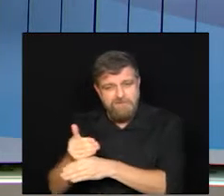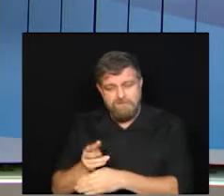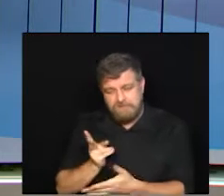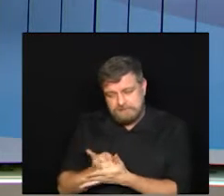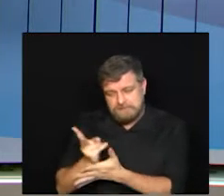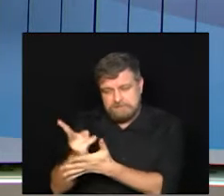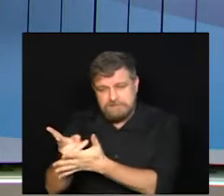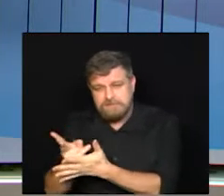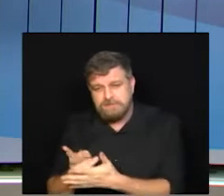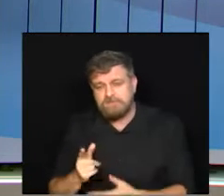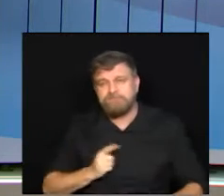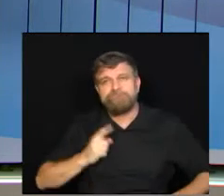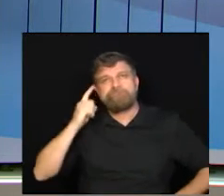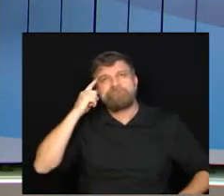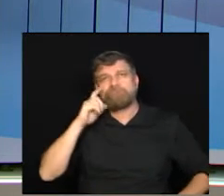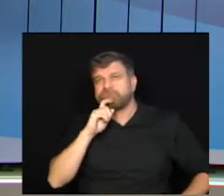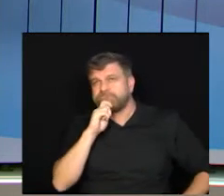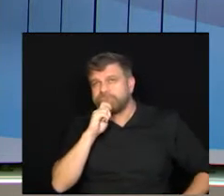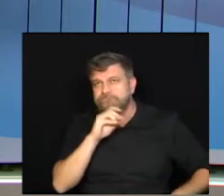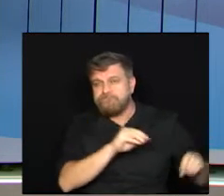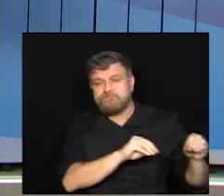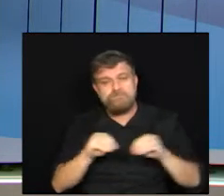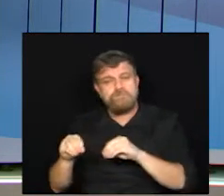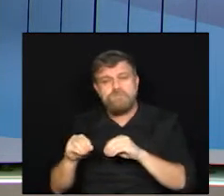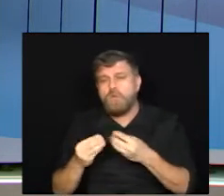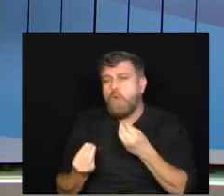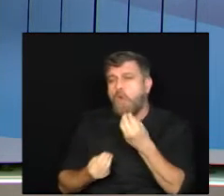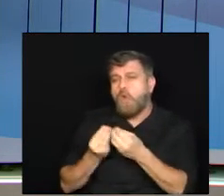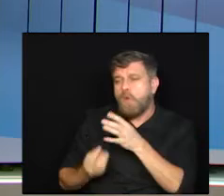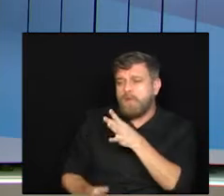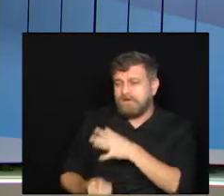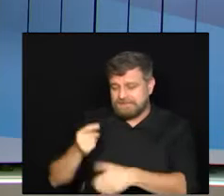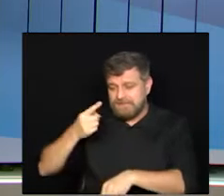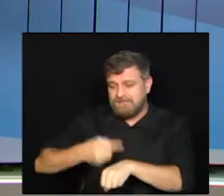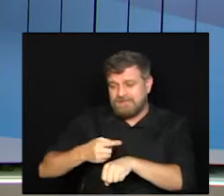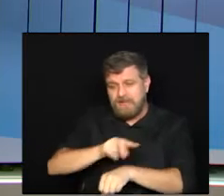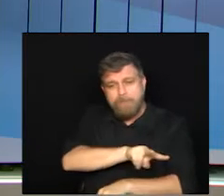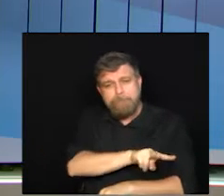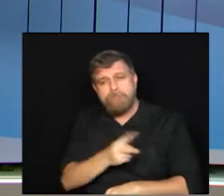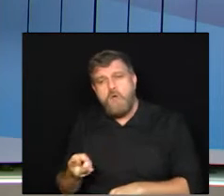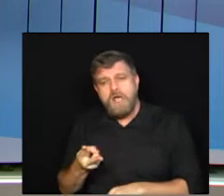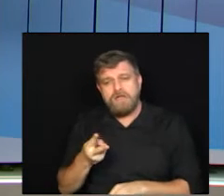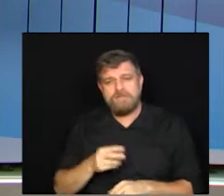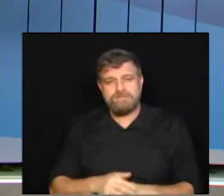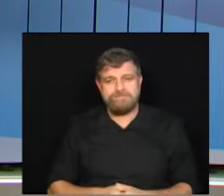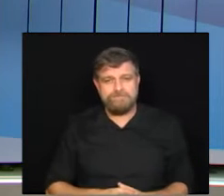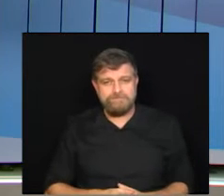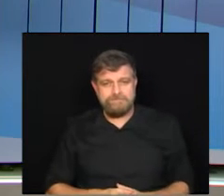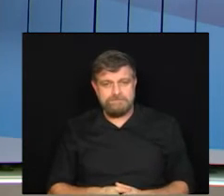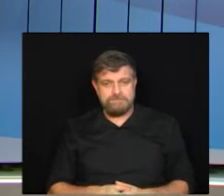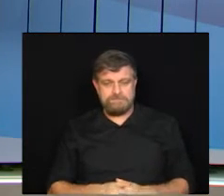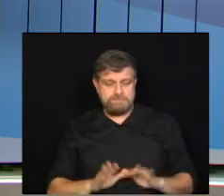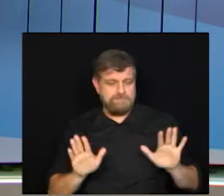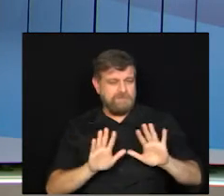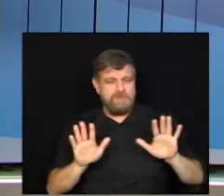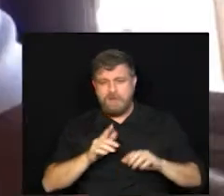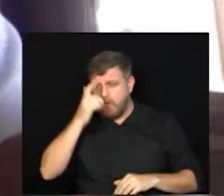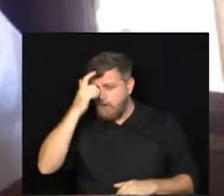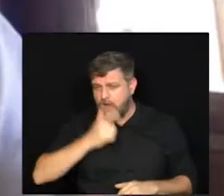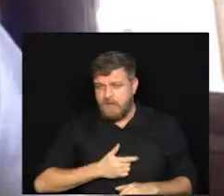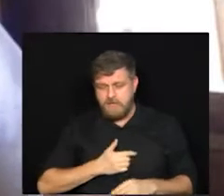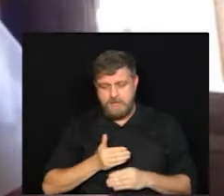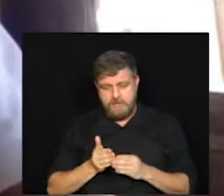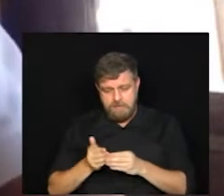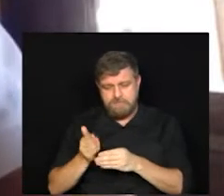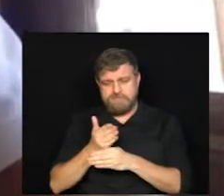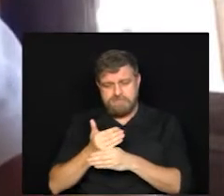se decepcionou e pensou em ir para uma outra profissão? Como é que foi esse momento da sua vida? Não, na realidade, eu nunca deixei de velejar,